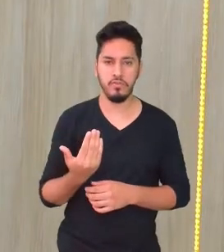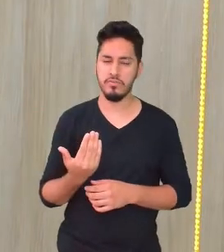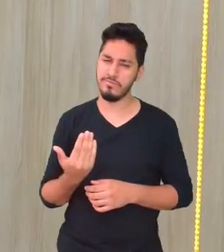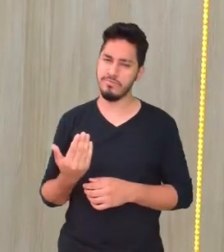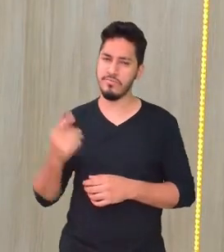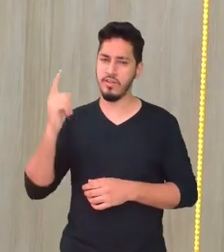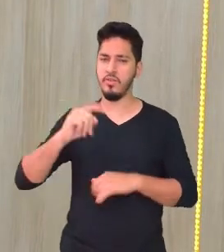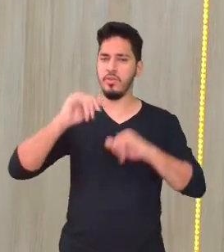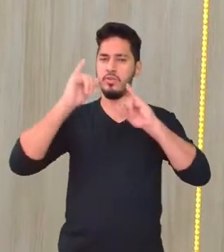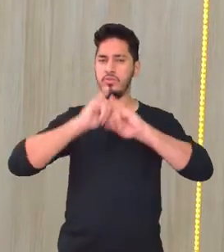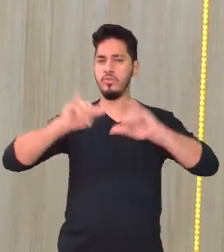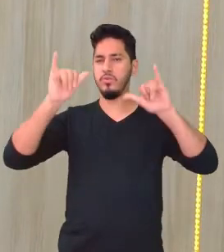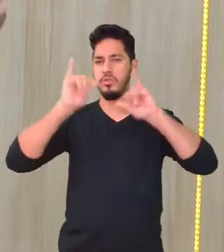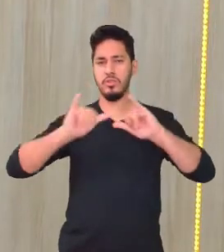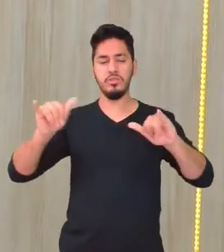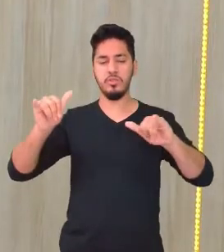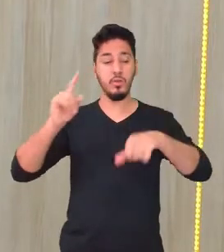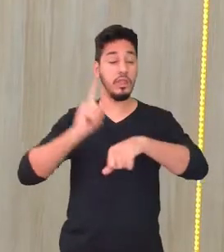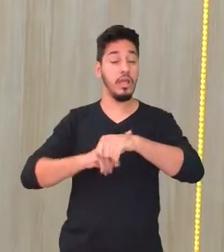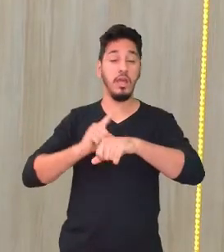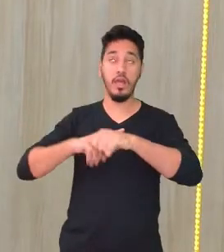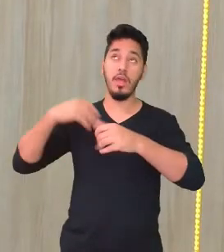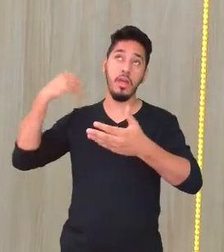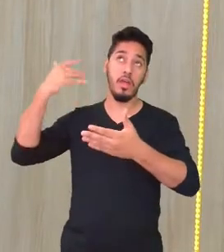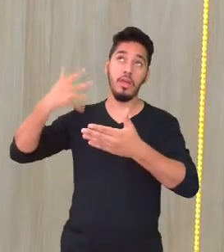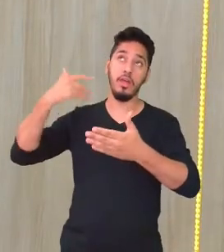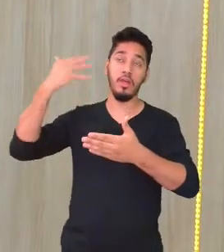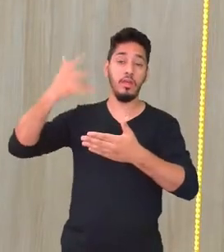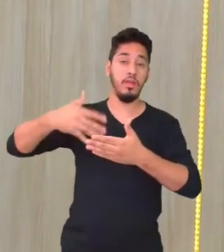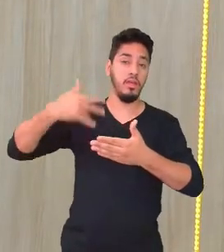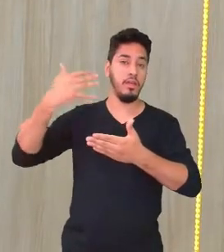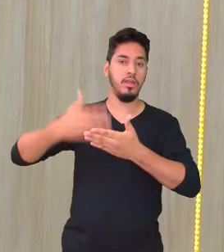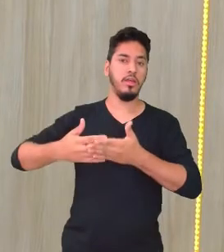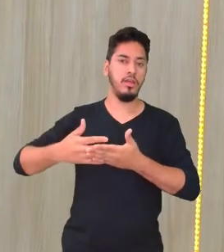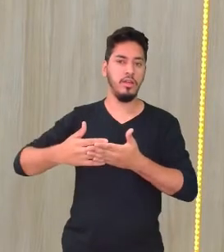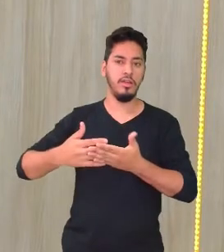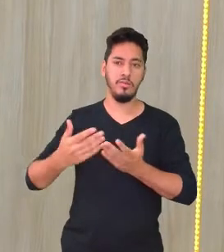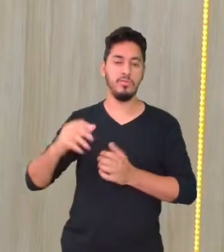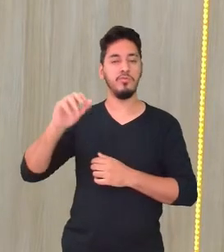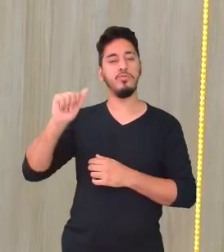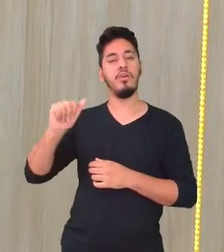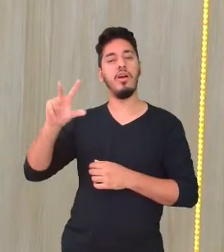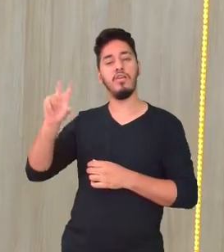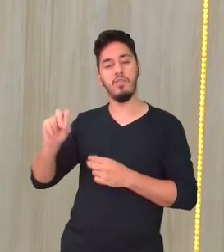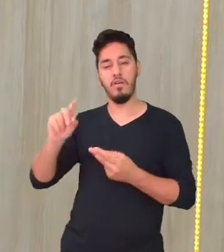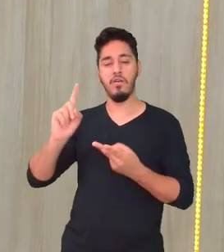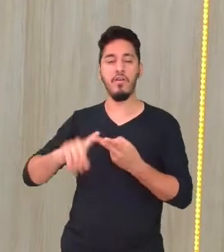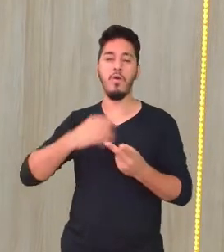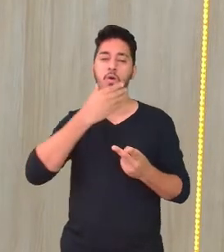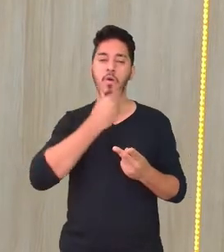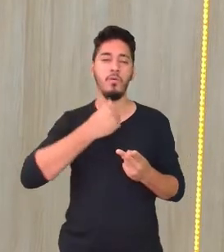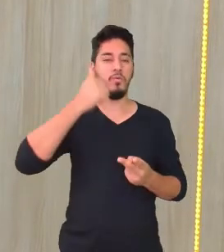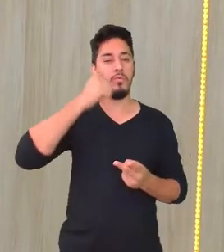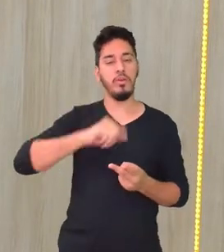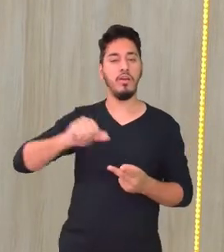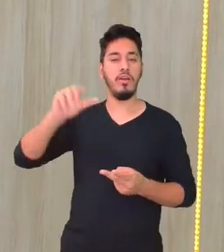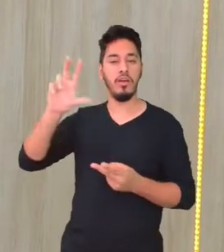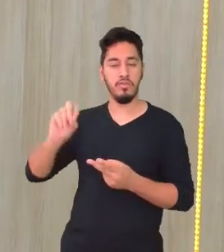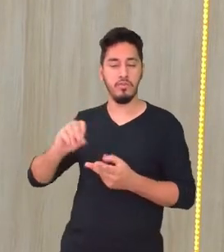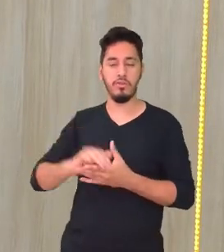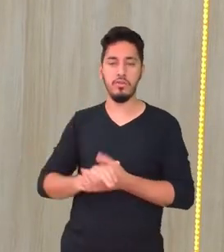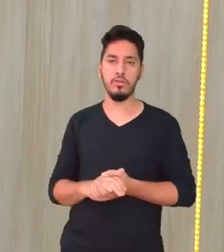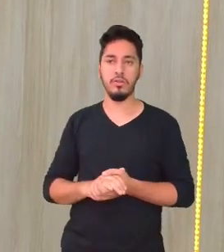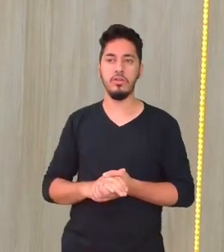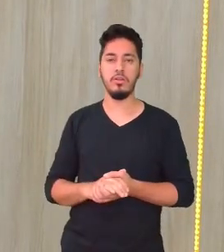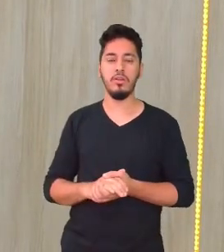uma notícia que a gente, durante um bom tempo, a gente ouvia, né? Nossos avós, avós, né? Eu, pelo menos,